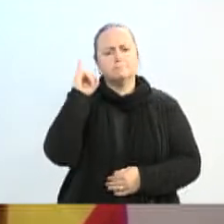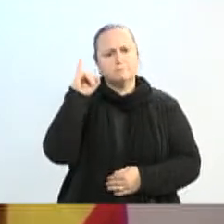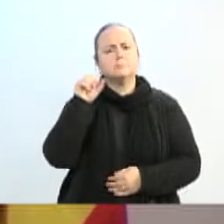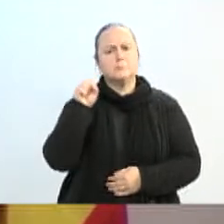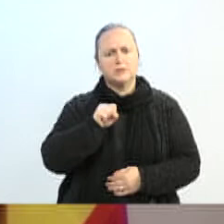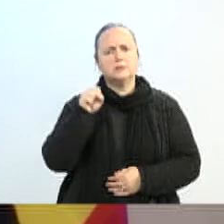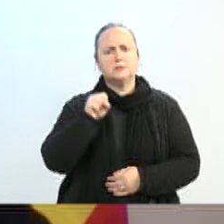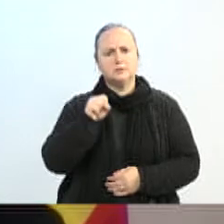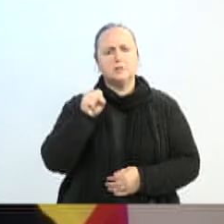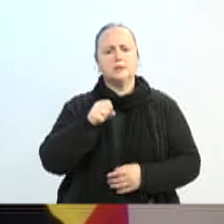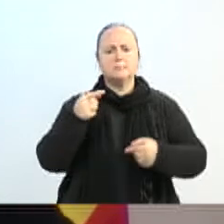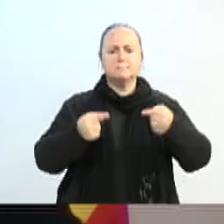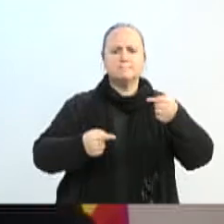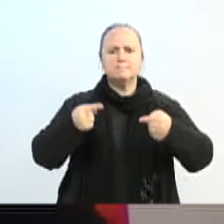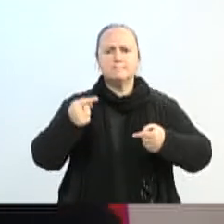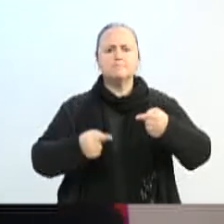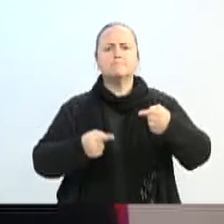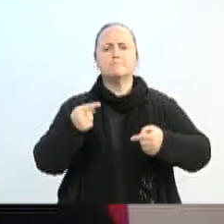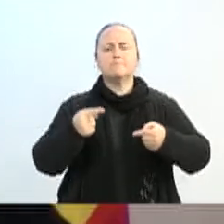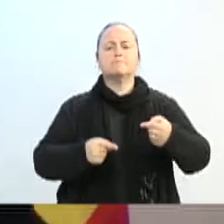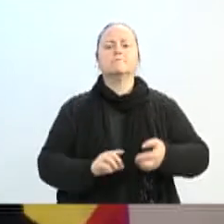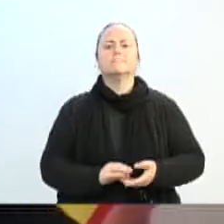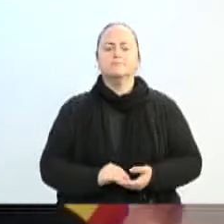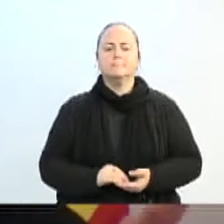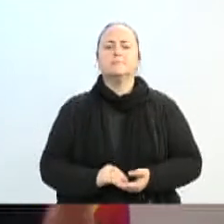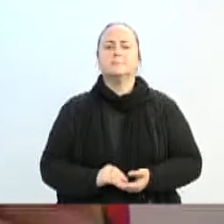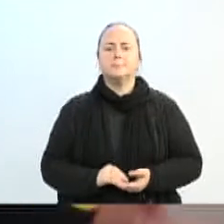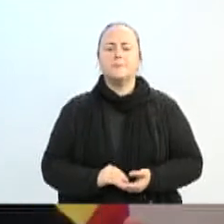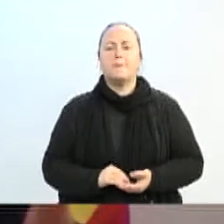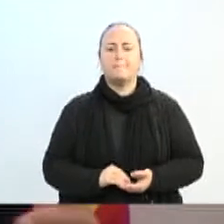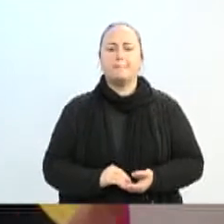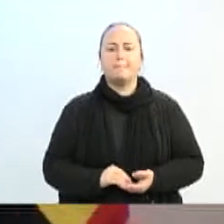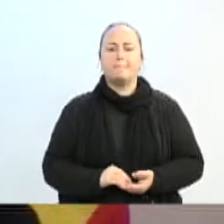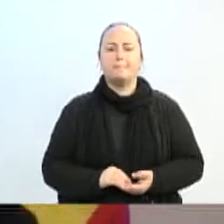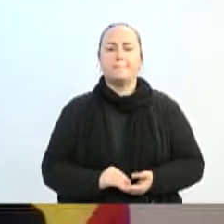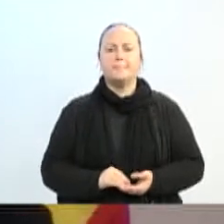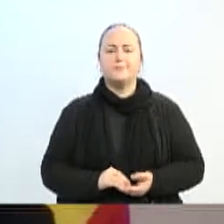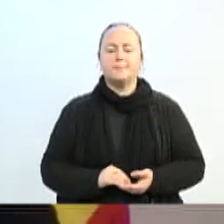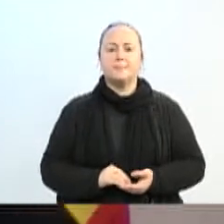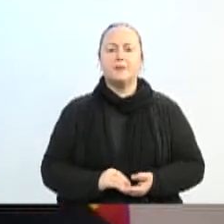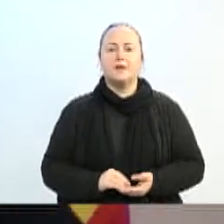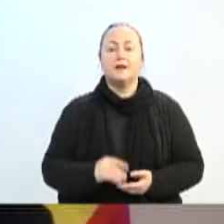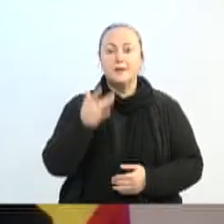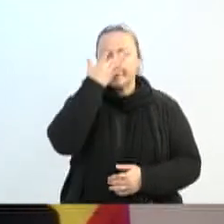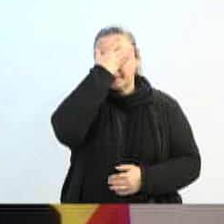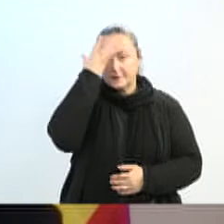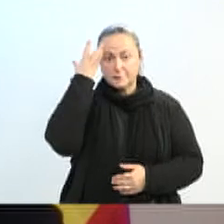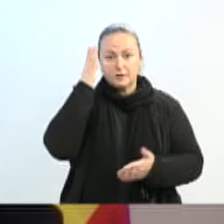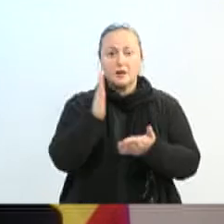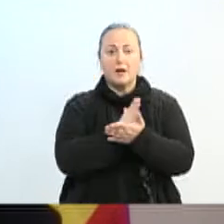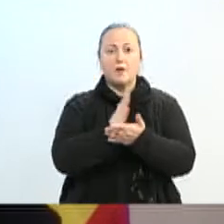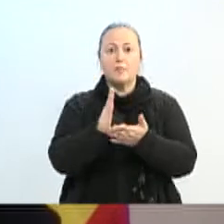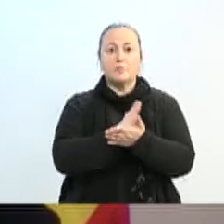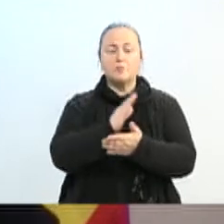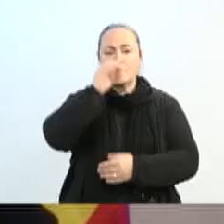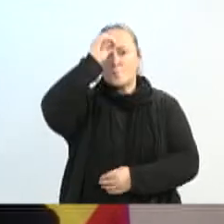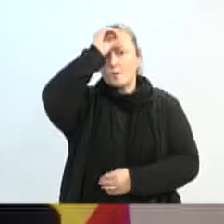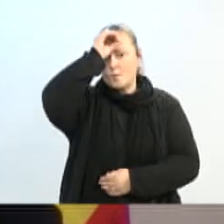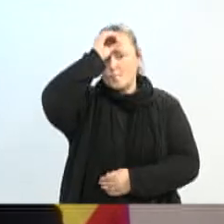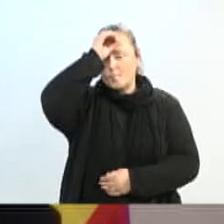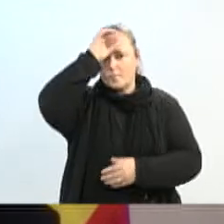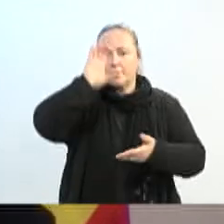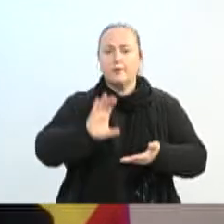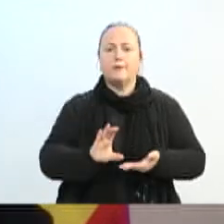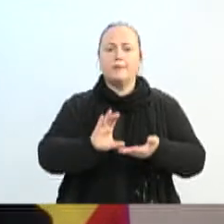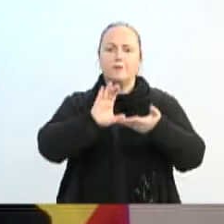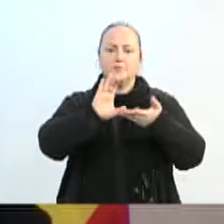o debate que houve porque muitas muitas pessoas nem sabem da existência dos conselhos